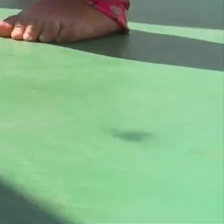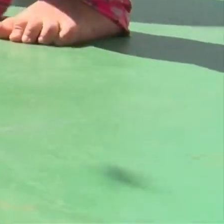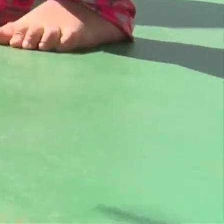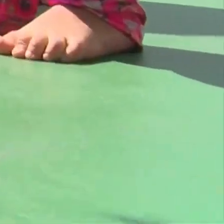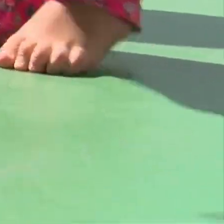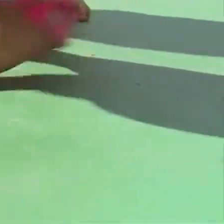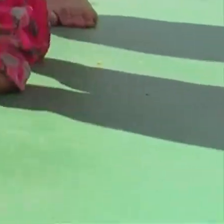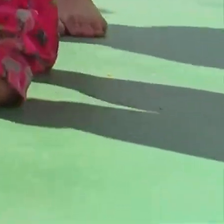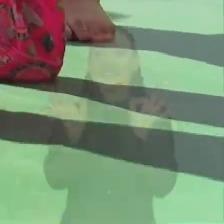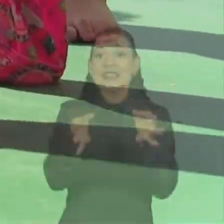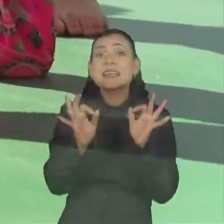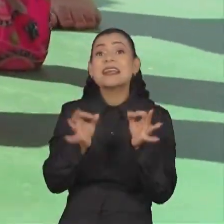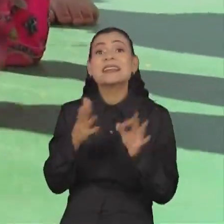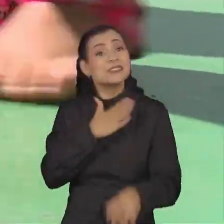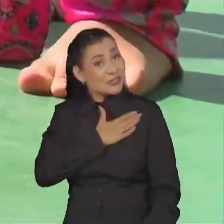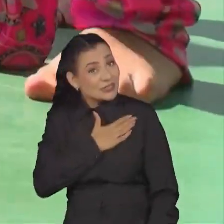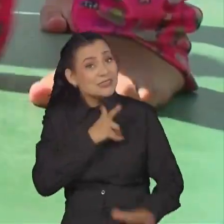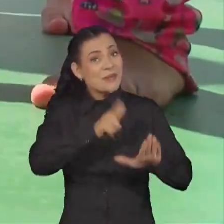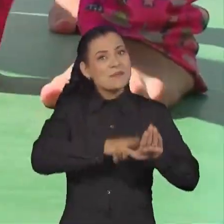Isso, gostei do seu pé.